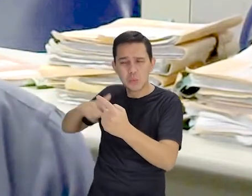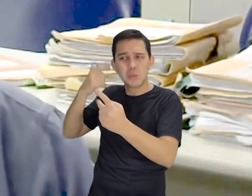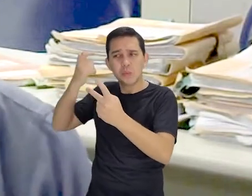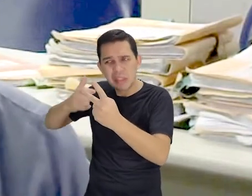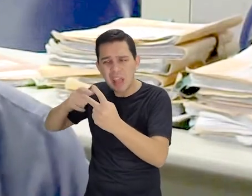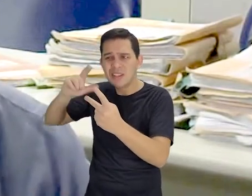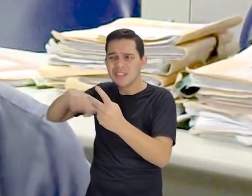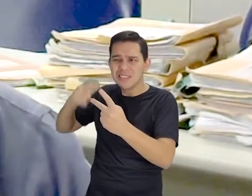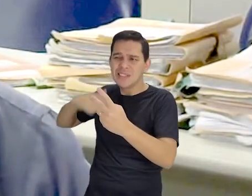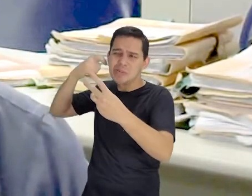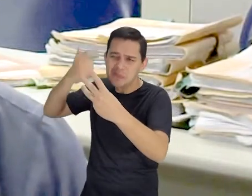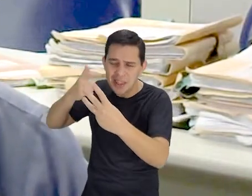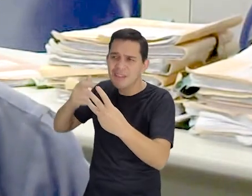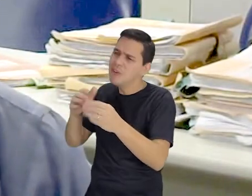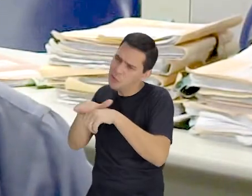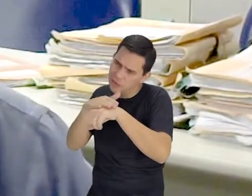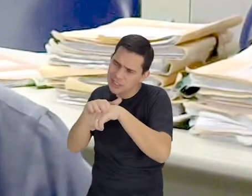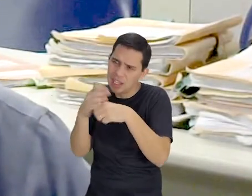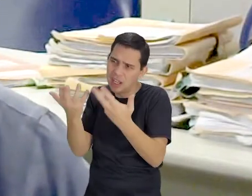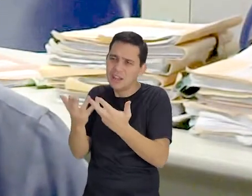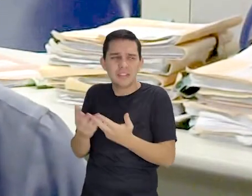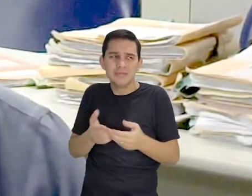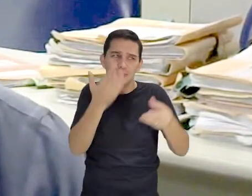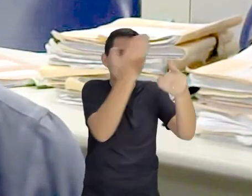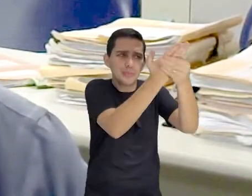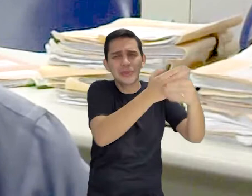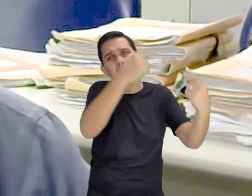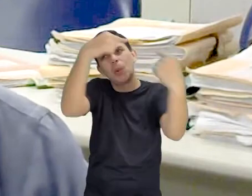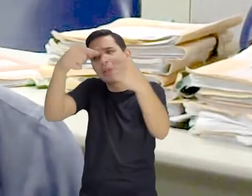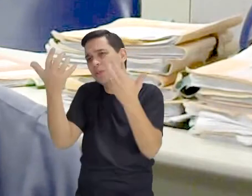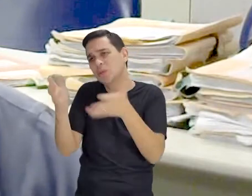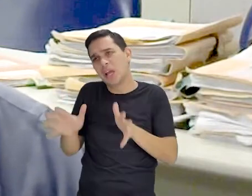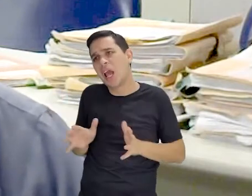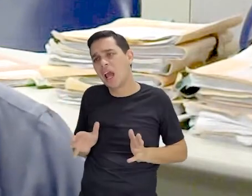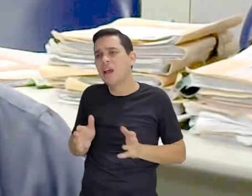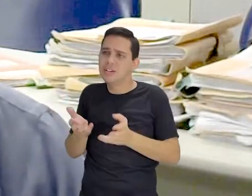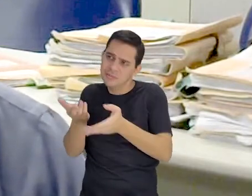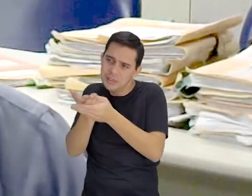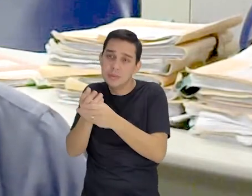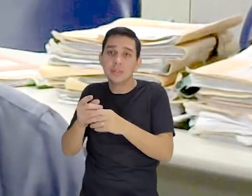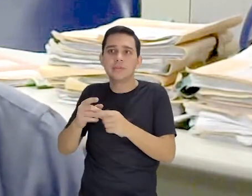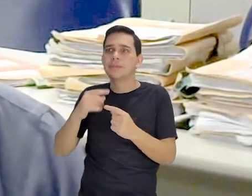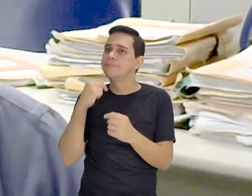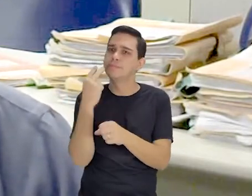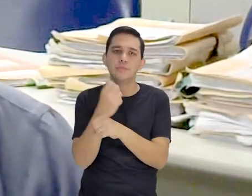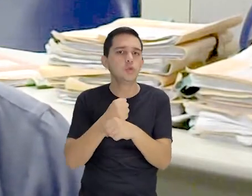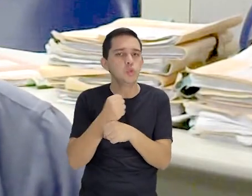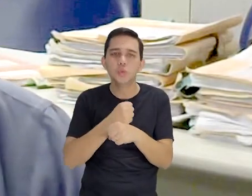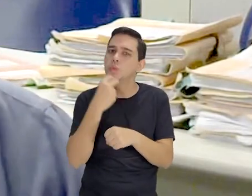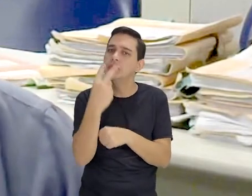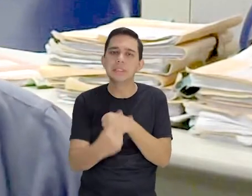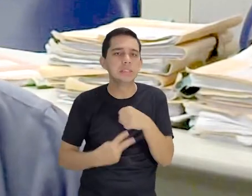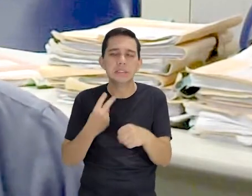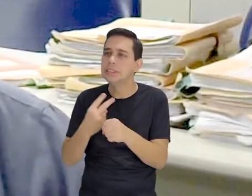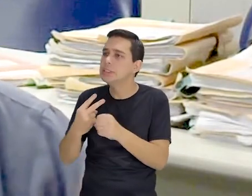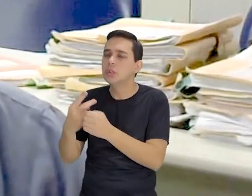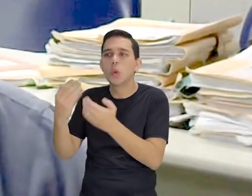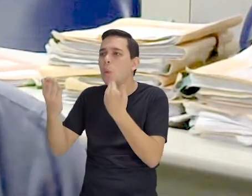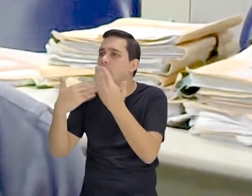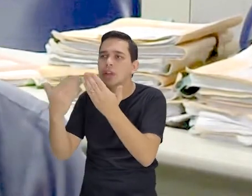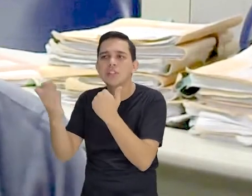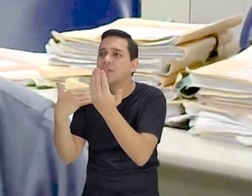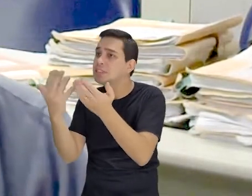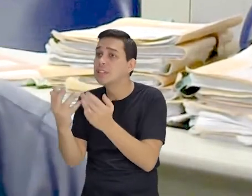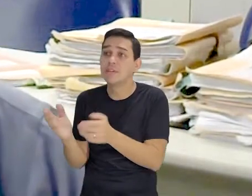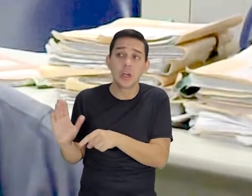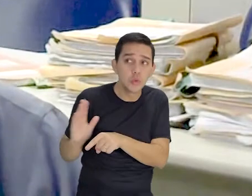foram inúmeras as tentativas. Foram praticamente 2 anos de negociação com a Prefeitura para tentar obter a